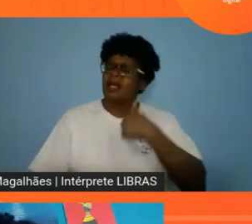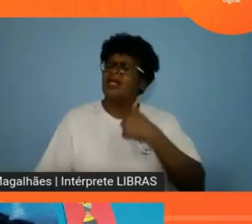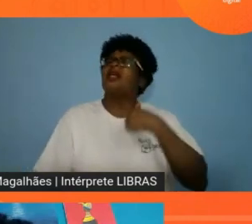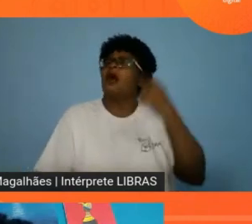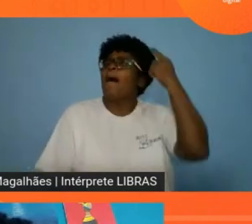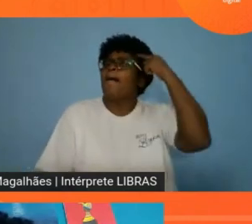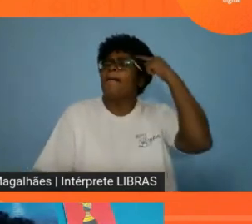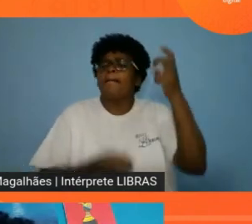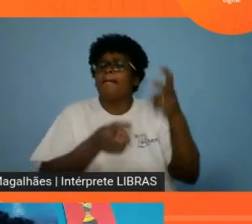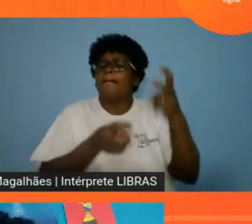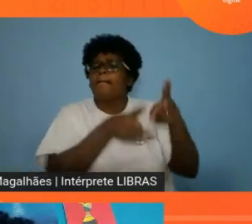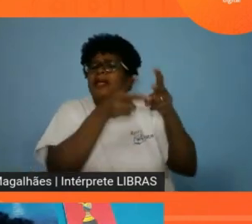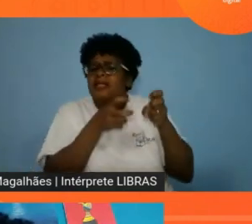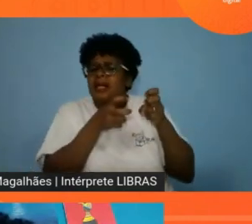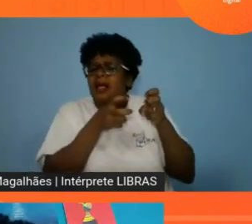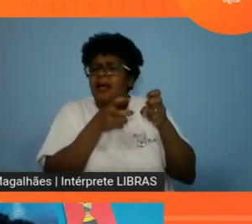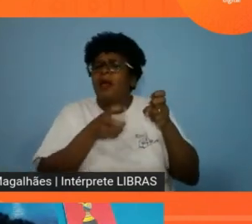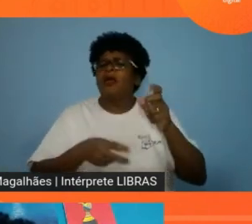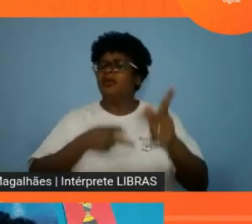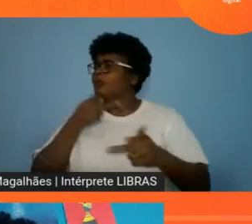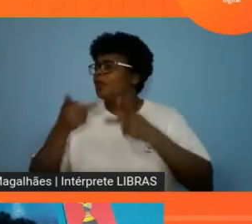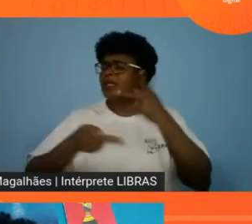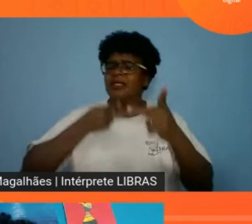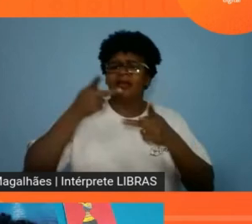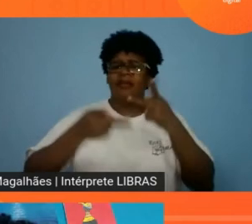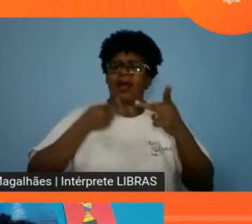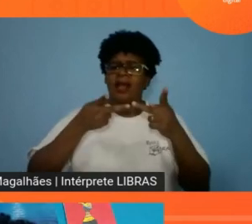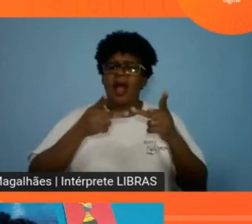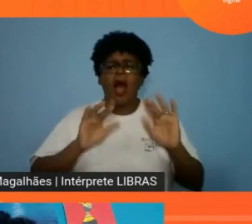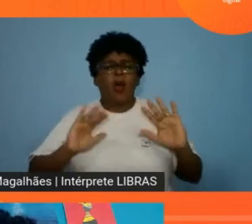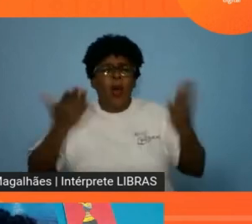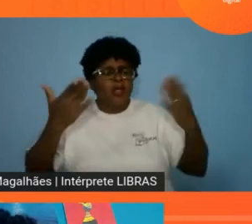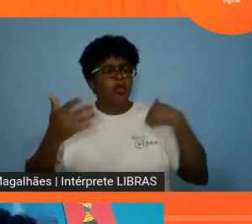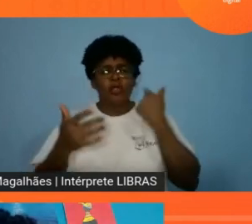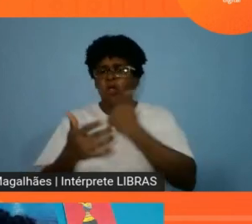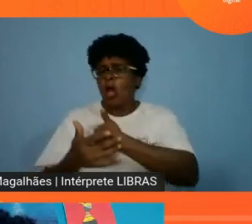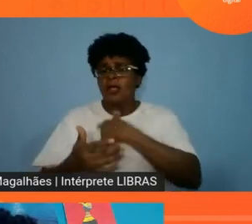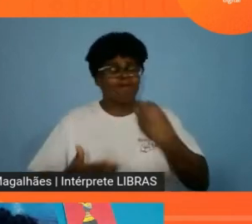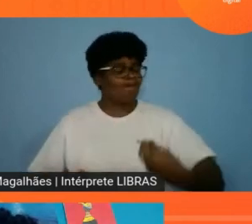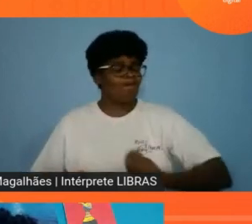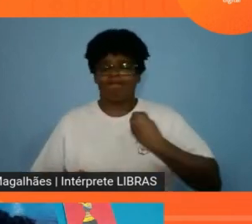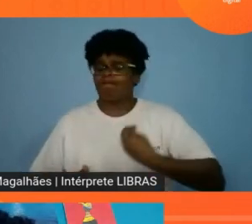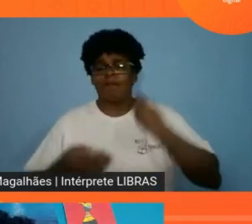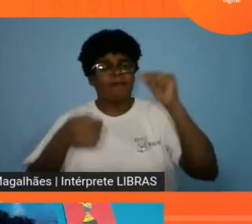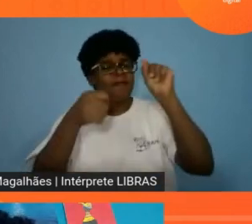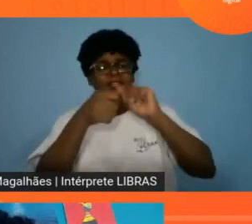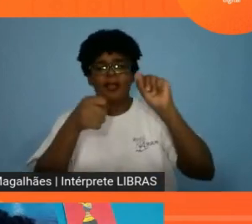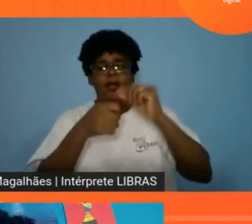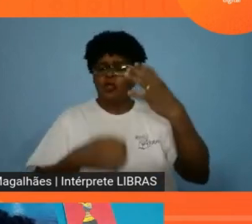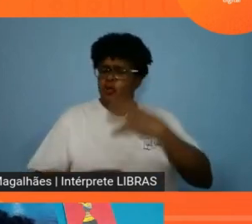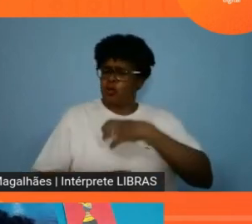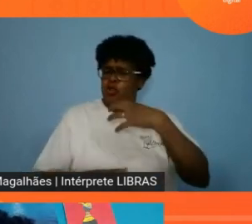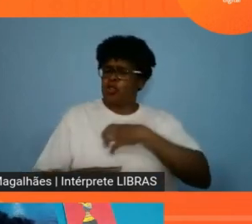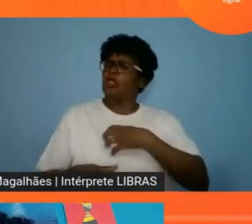que dentro disso, até dentro do espaço cultural, quando nós não agimos da forma que se espera